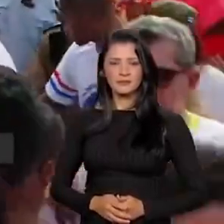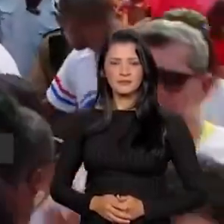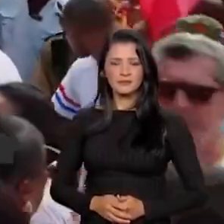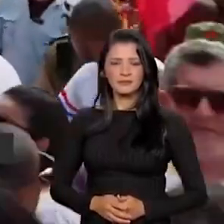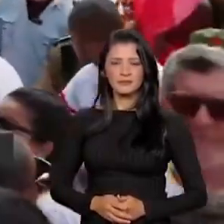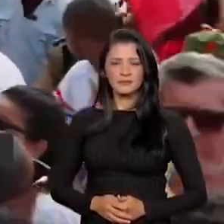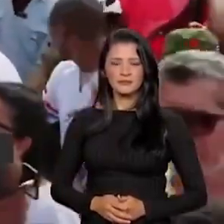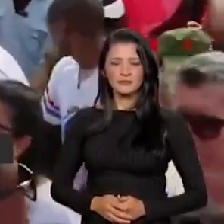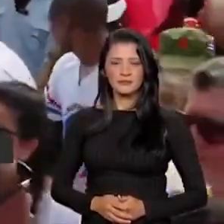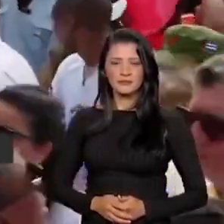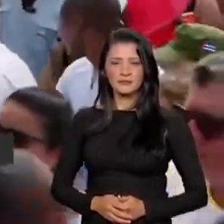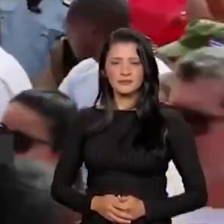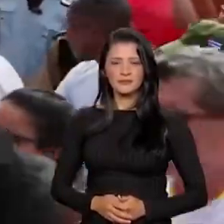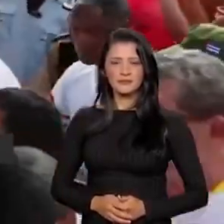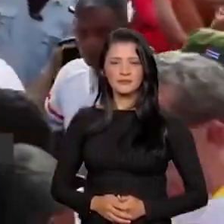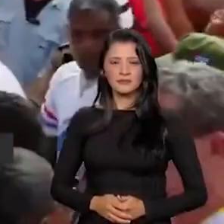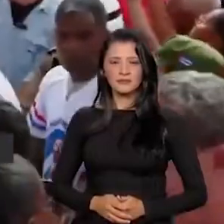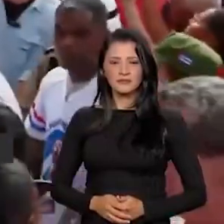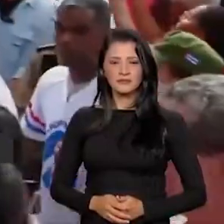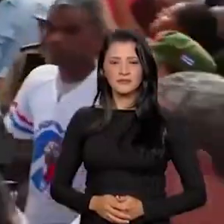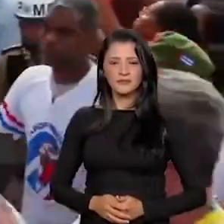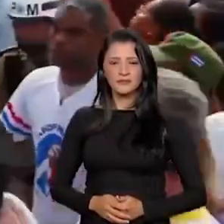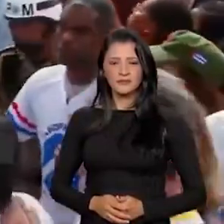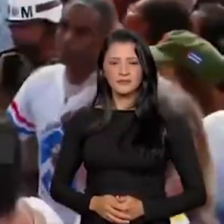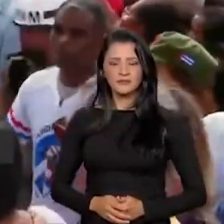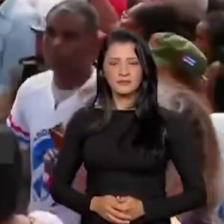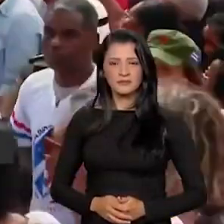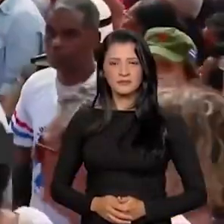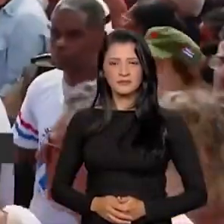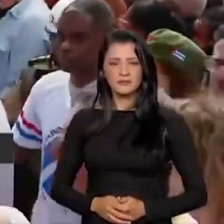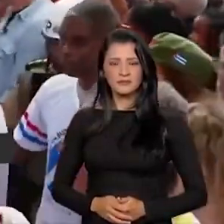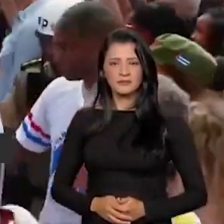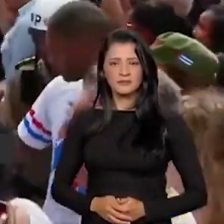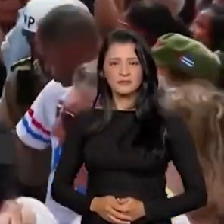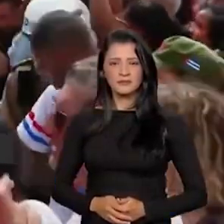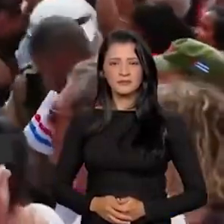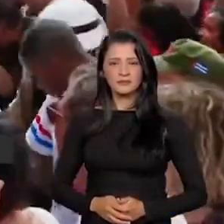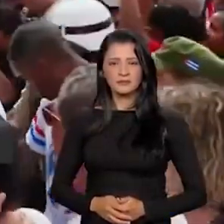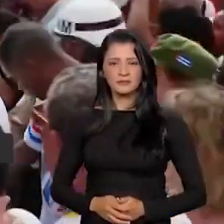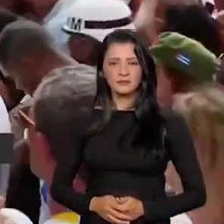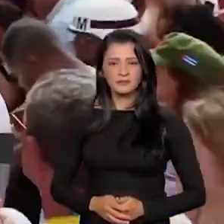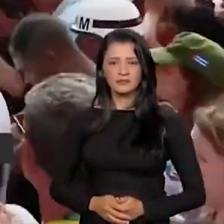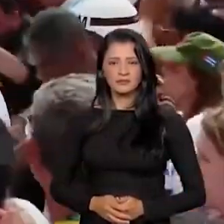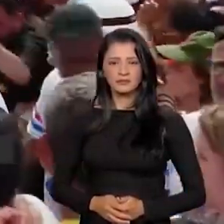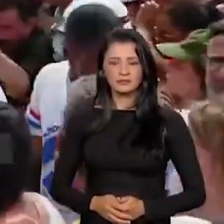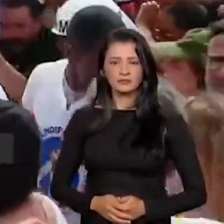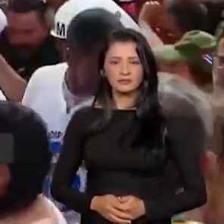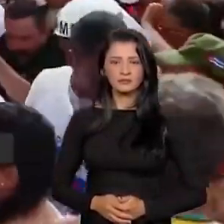Thank you.